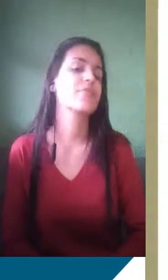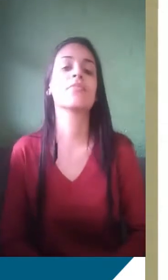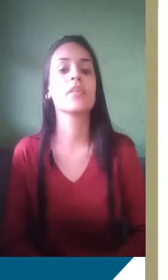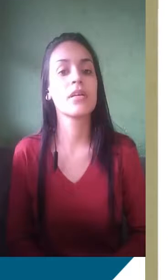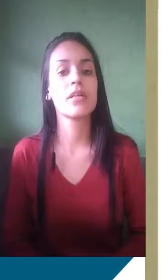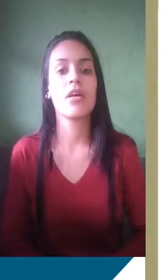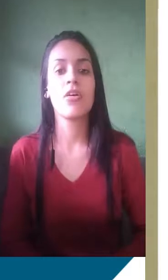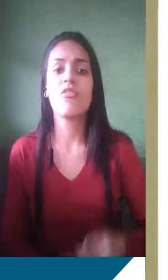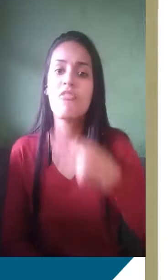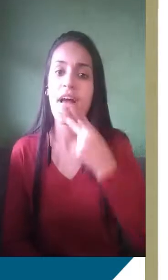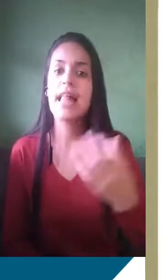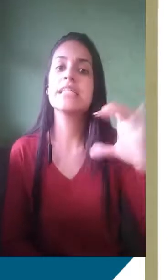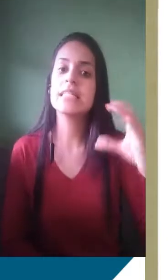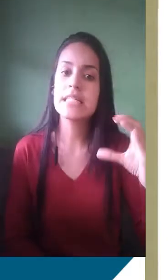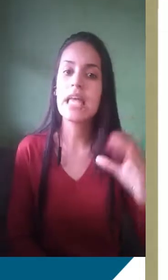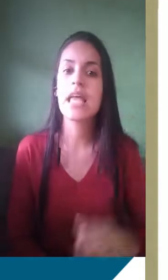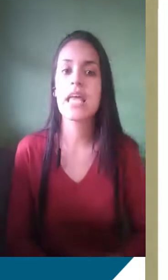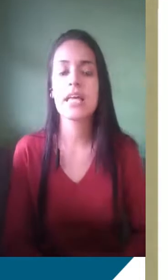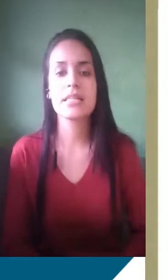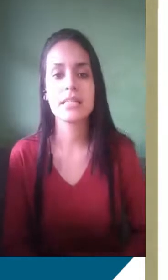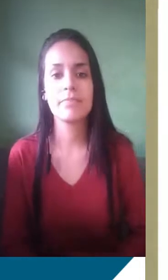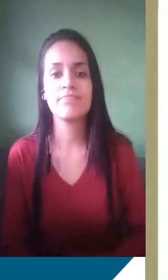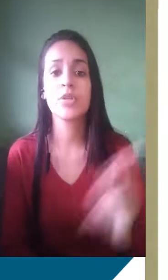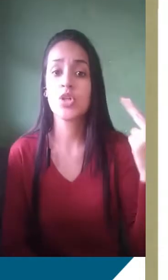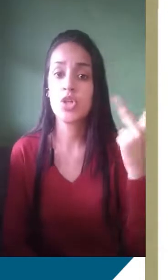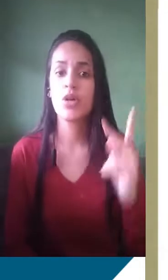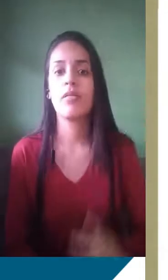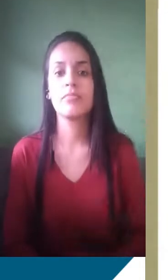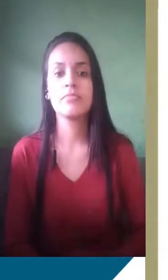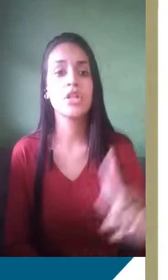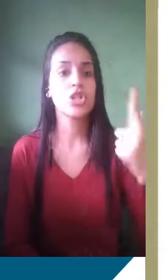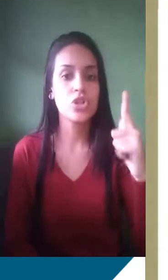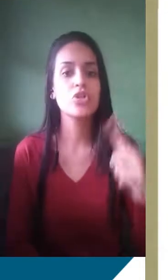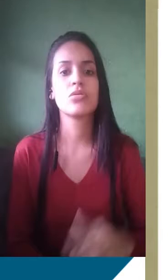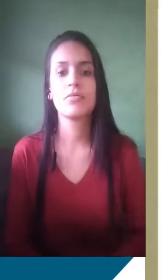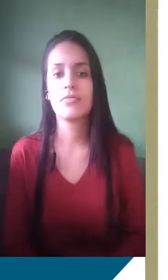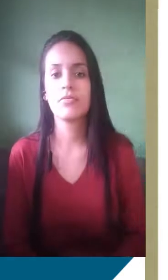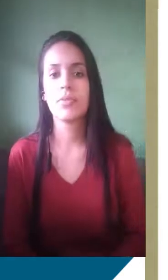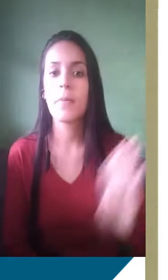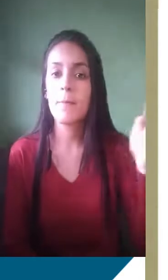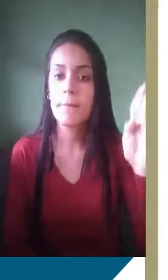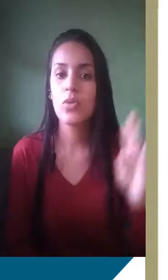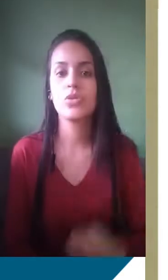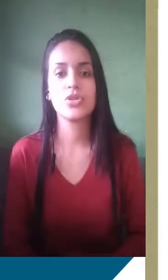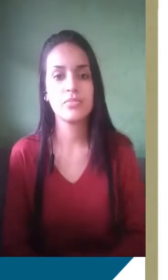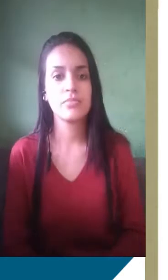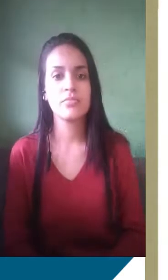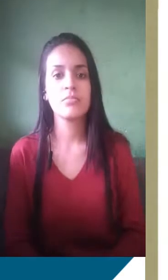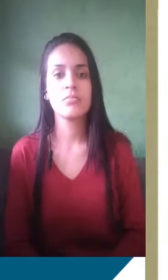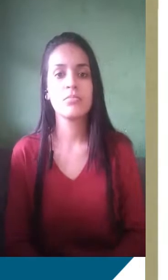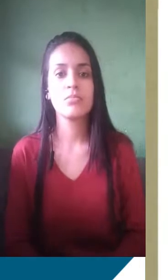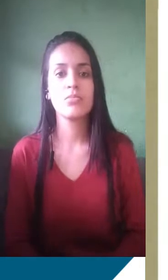autor explora diversas áreas de conhecimento ao mesmo tempo, como história, geografia, biologia e